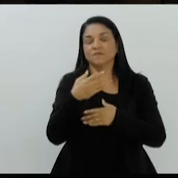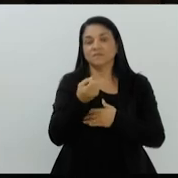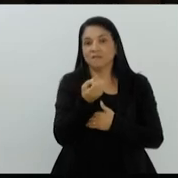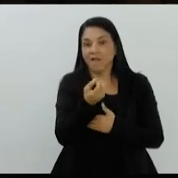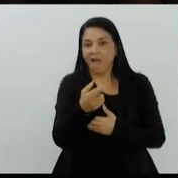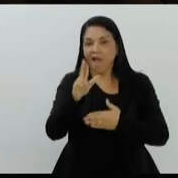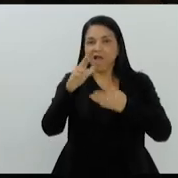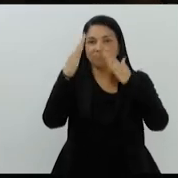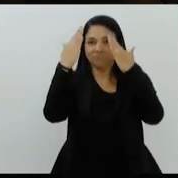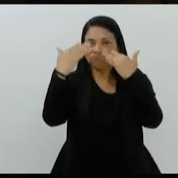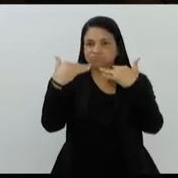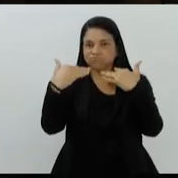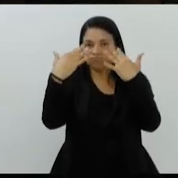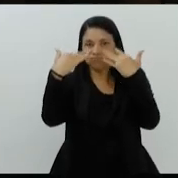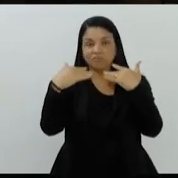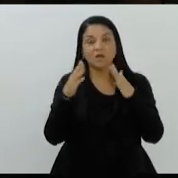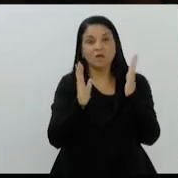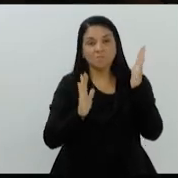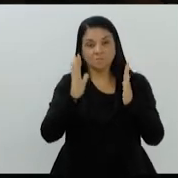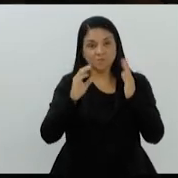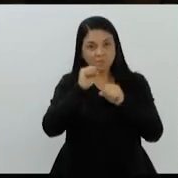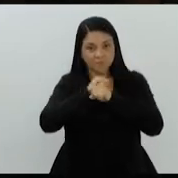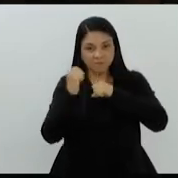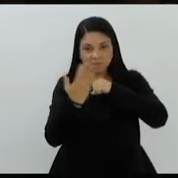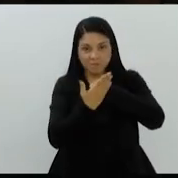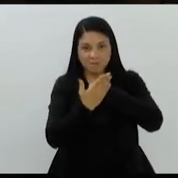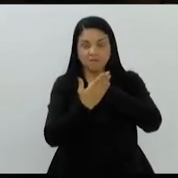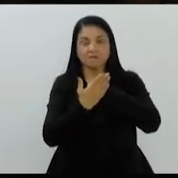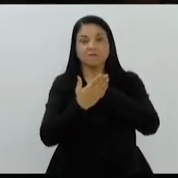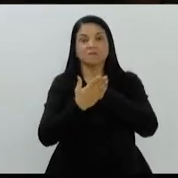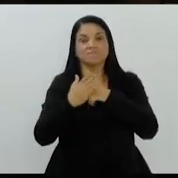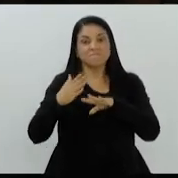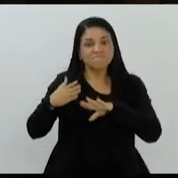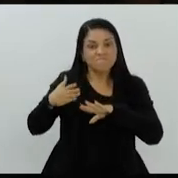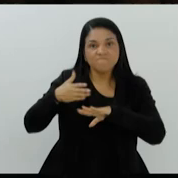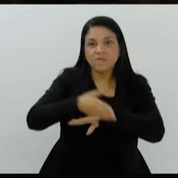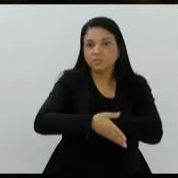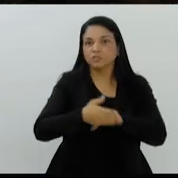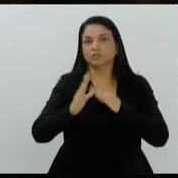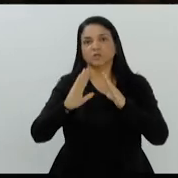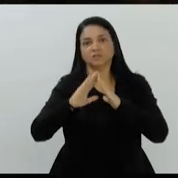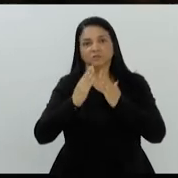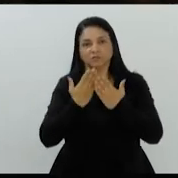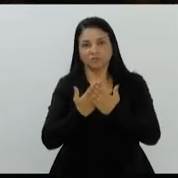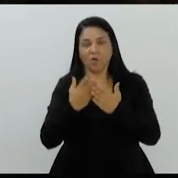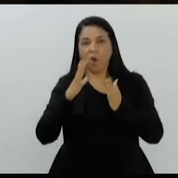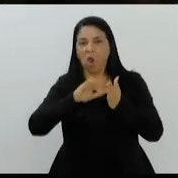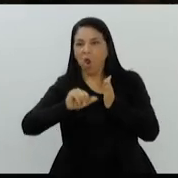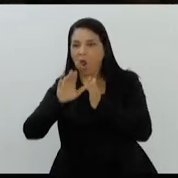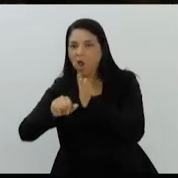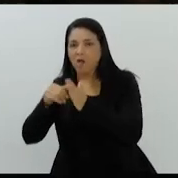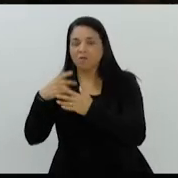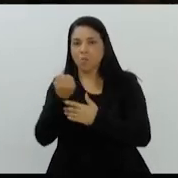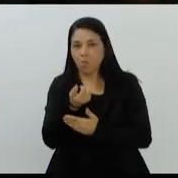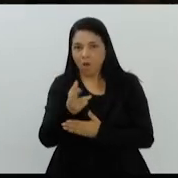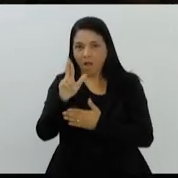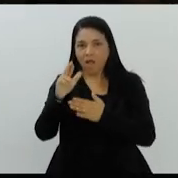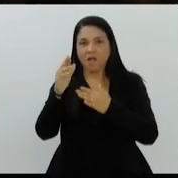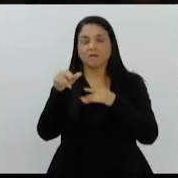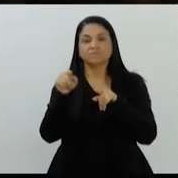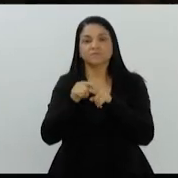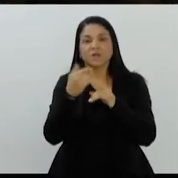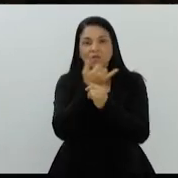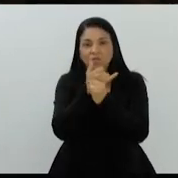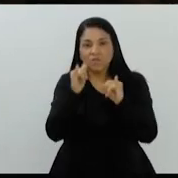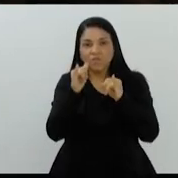climatizada. Durante a pandemia, a escola foi invadida, os aparelhos de ar-condicionado foram roubados, a fiação elétrica da